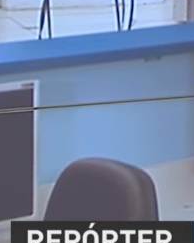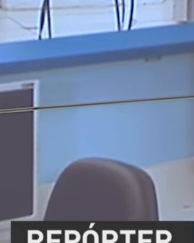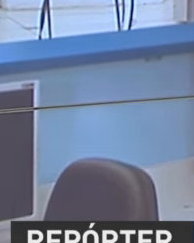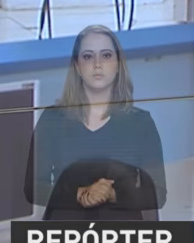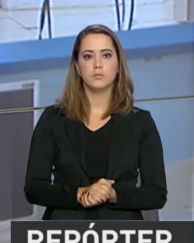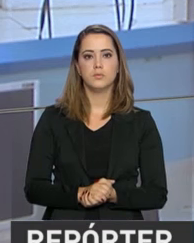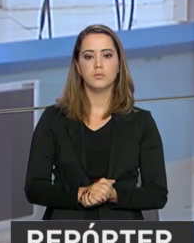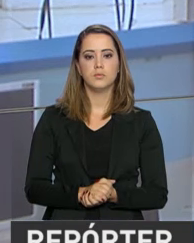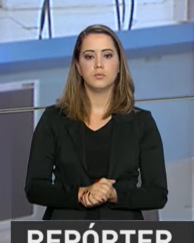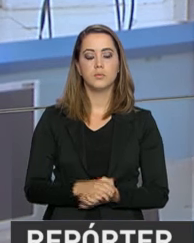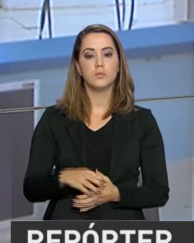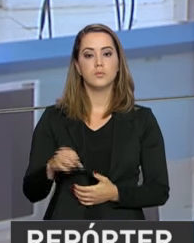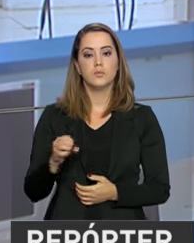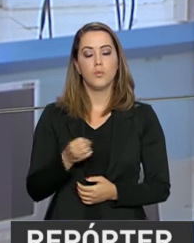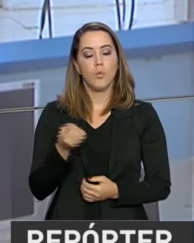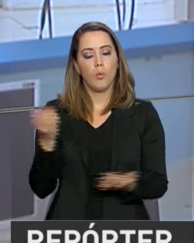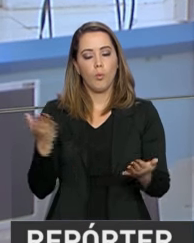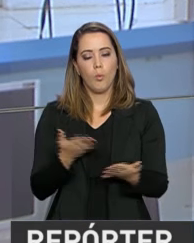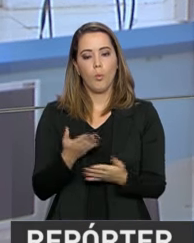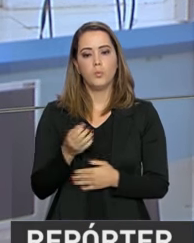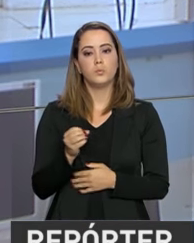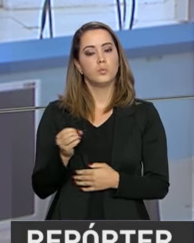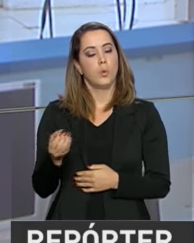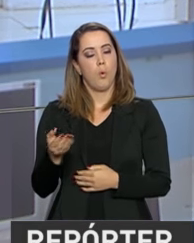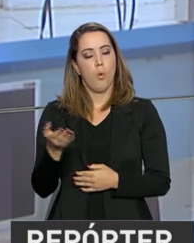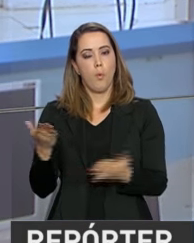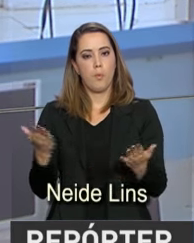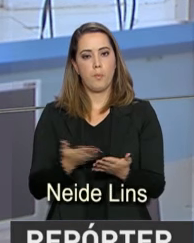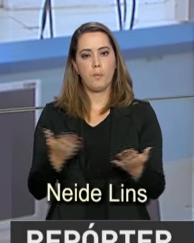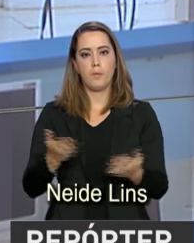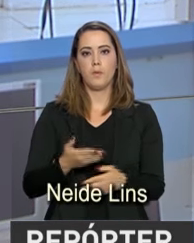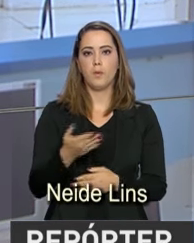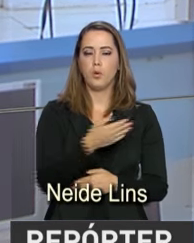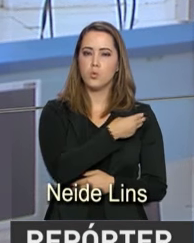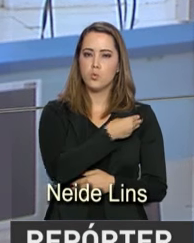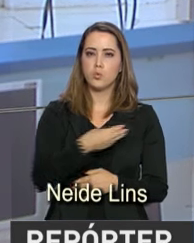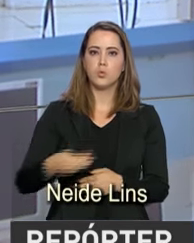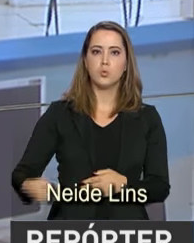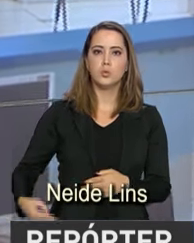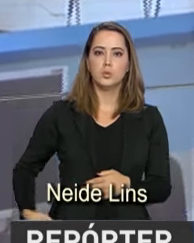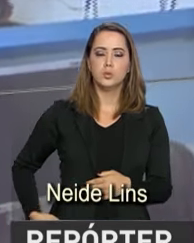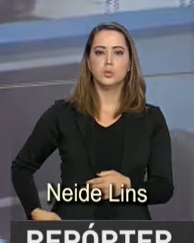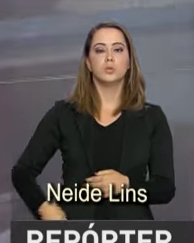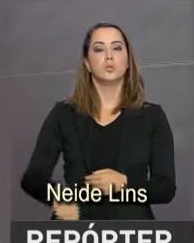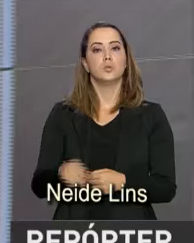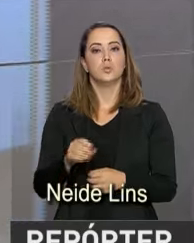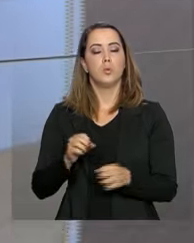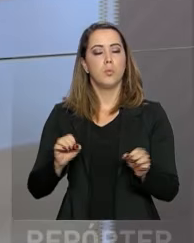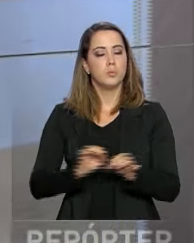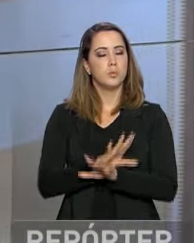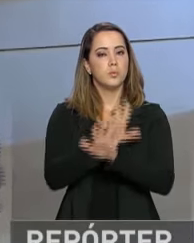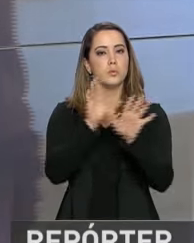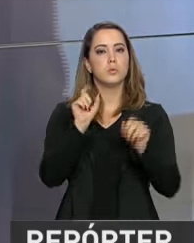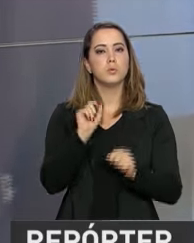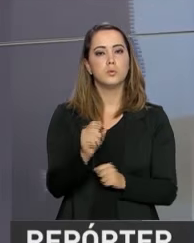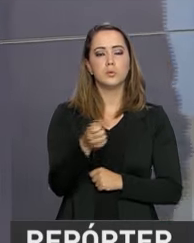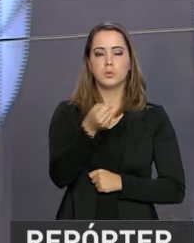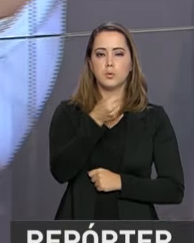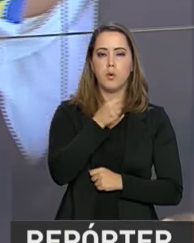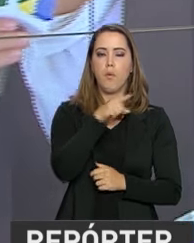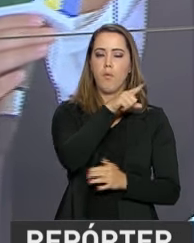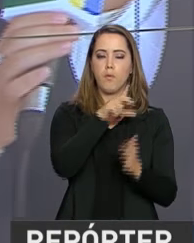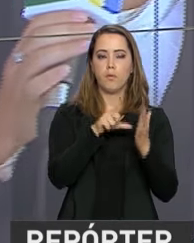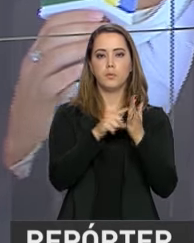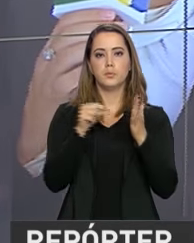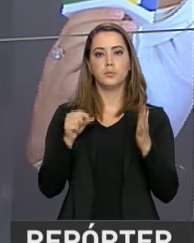ministro da transparência, fiscalização e controle Torquato Jardim. A repórter Luana Karen tem os detalhes ao vivo do Palácio